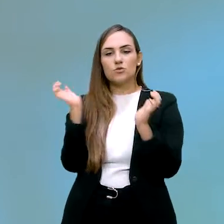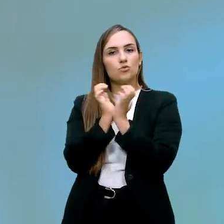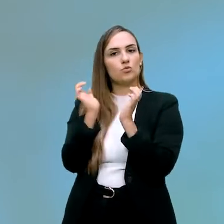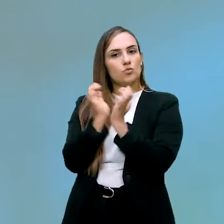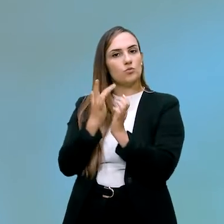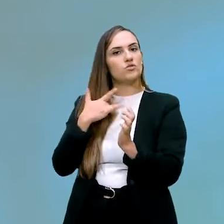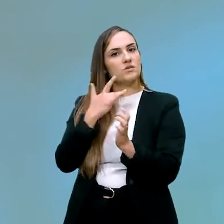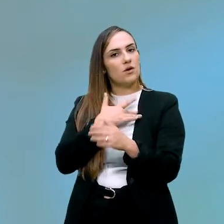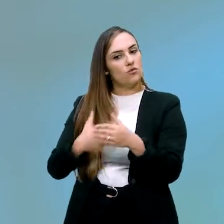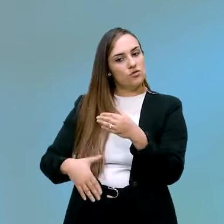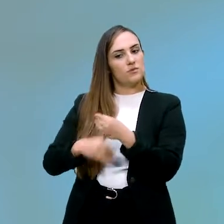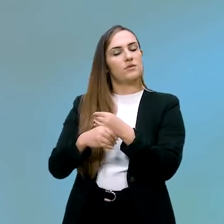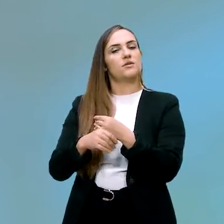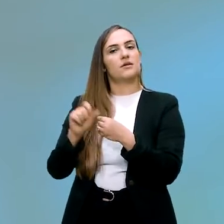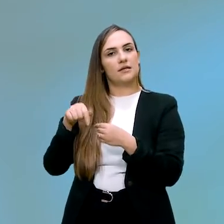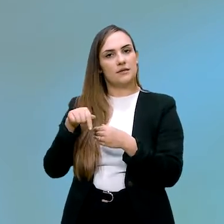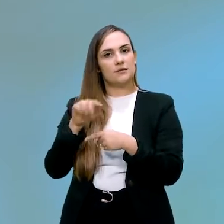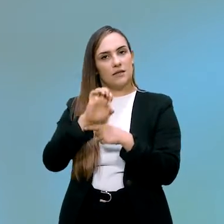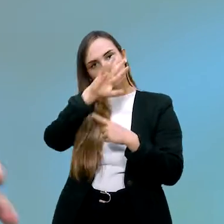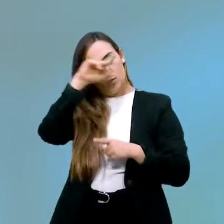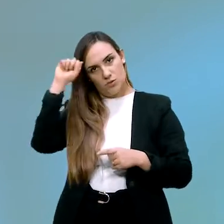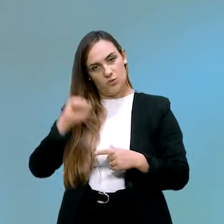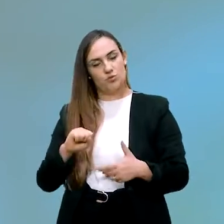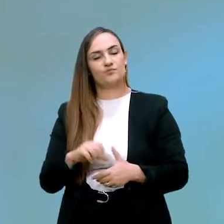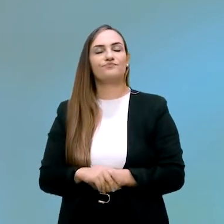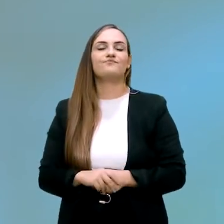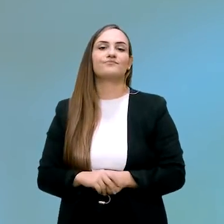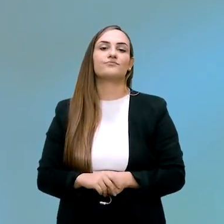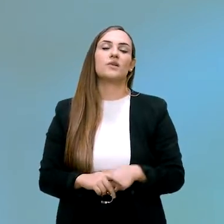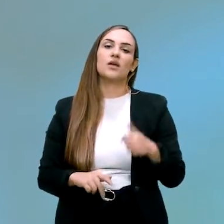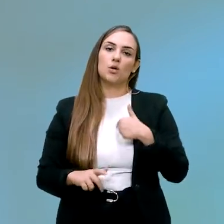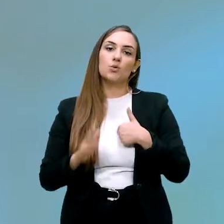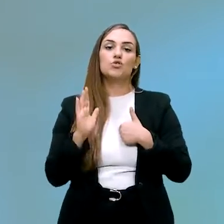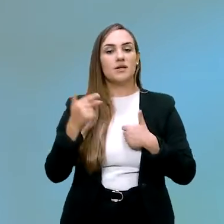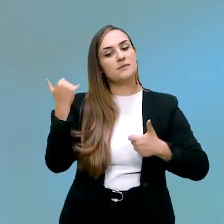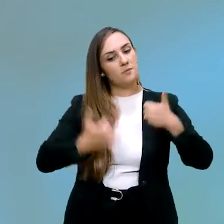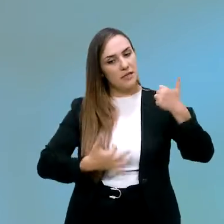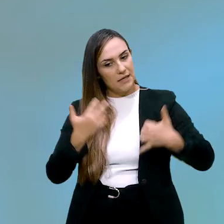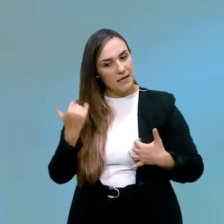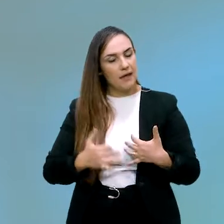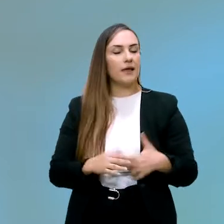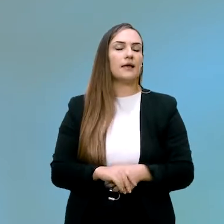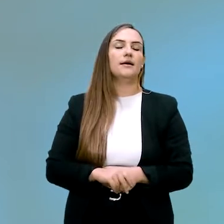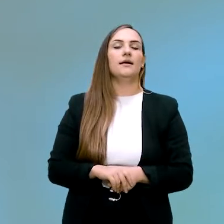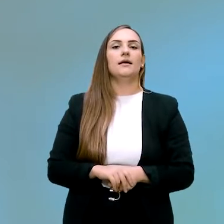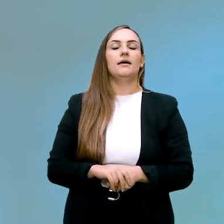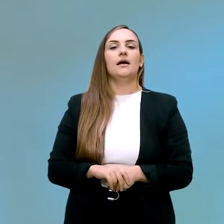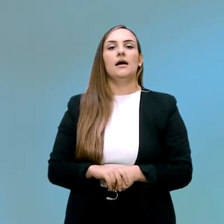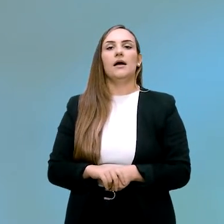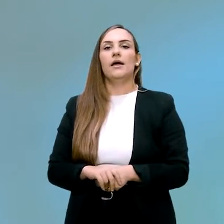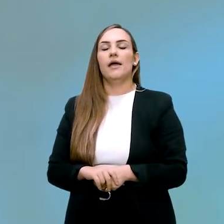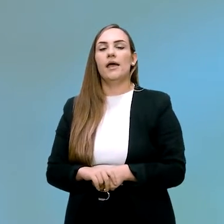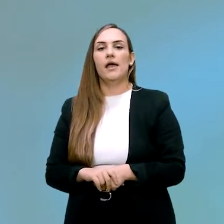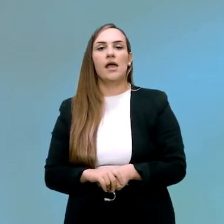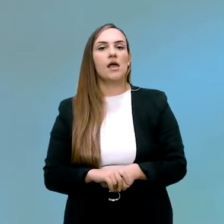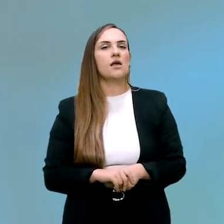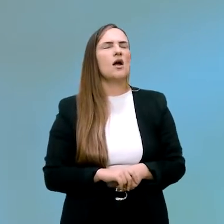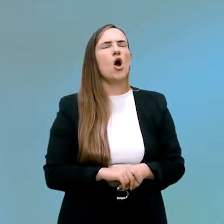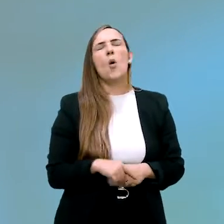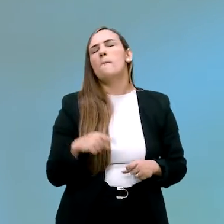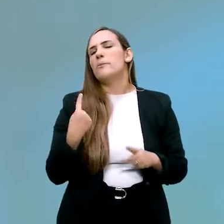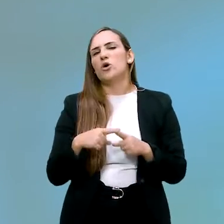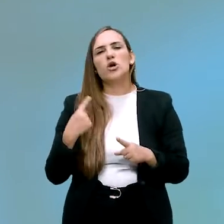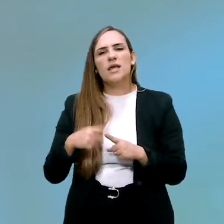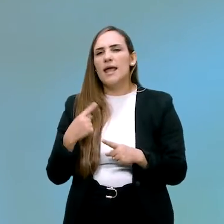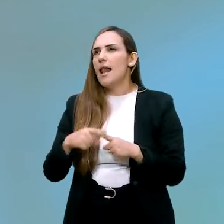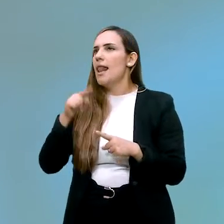Mato Grosso do Sul. Ao longo do primeiro bloco a gente falou sobre todos os critérios que motivaram o Superior